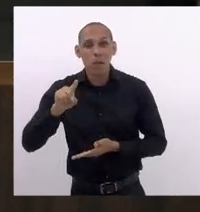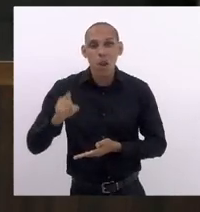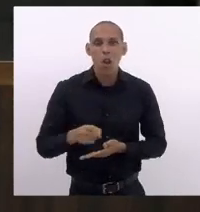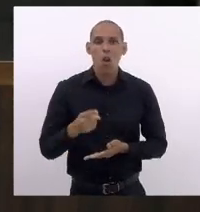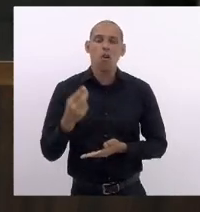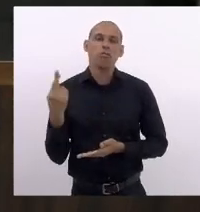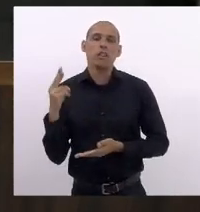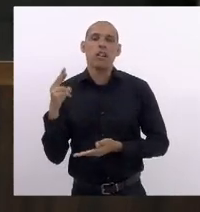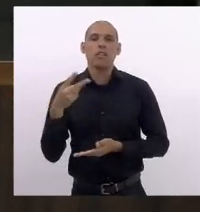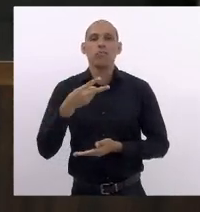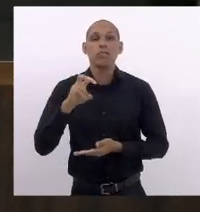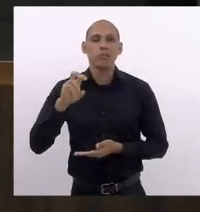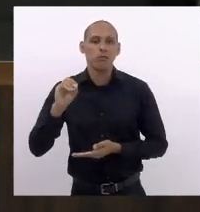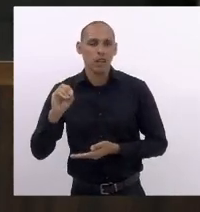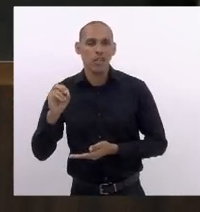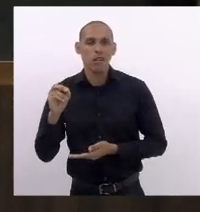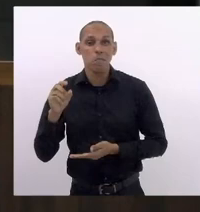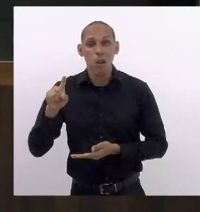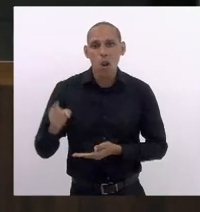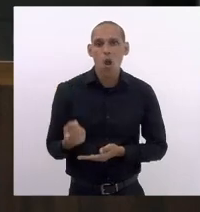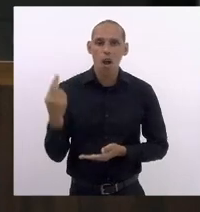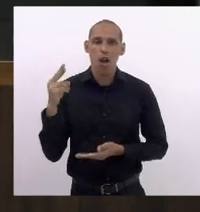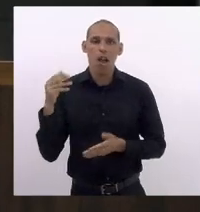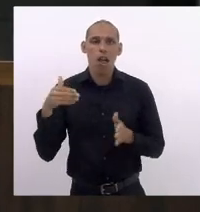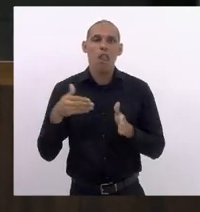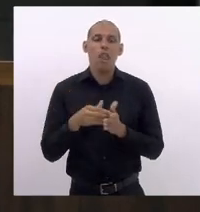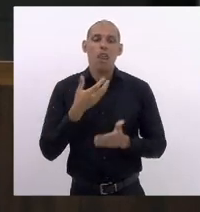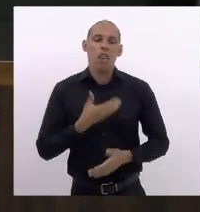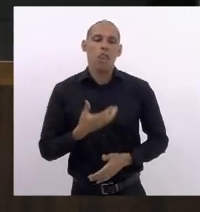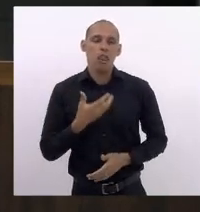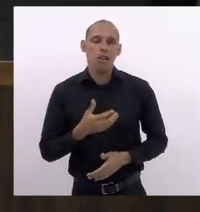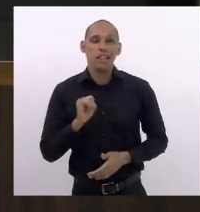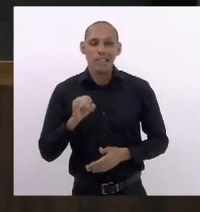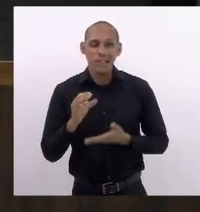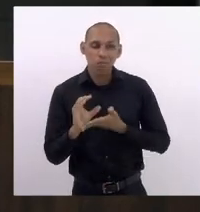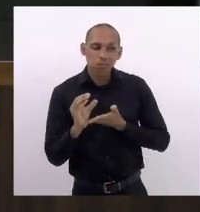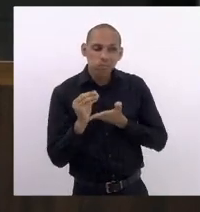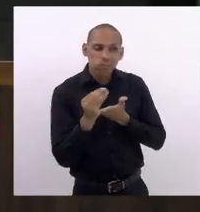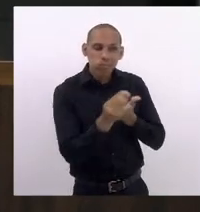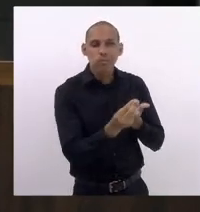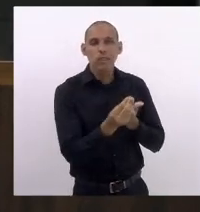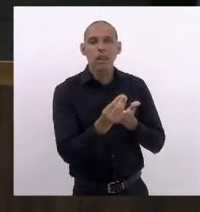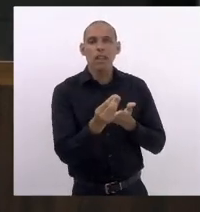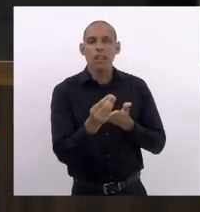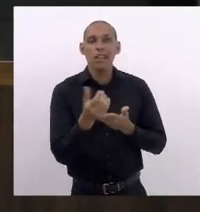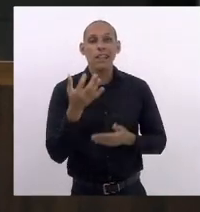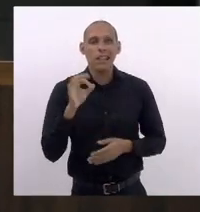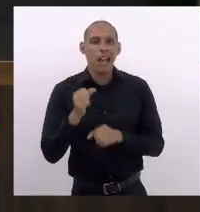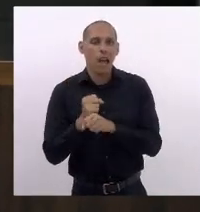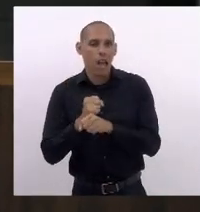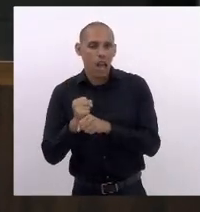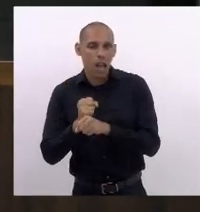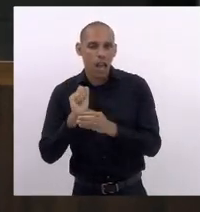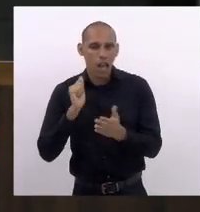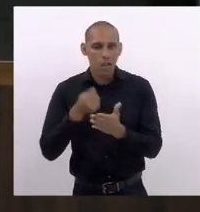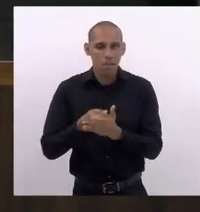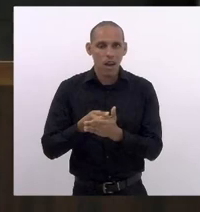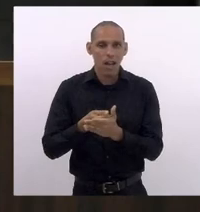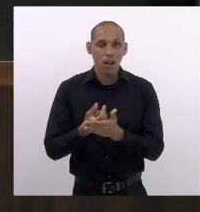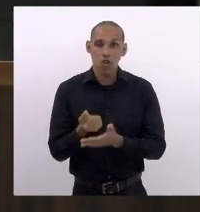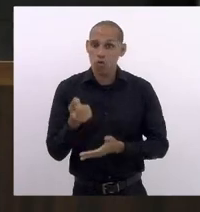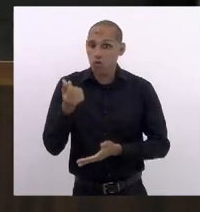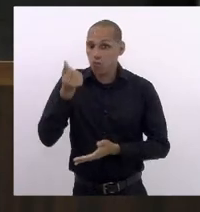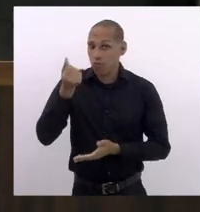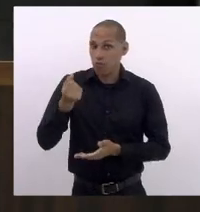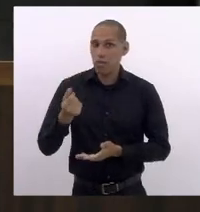gente for oferecer um dinheiro com um ano de carência, 10 anos para pagar e sem juros, um dinheiro significativo,